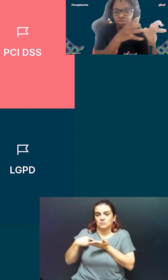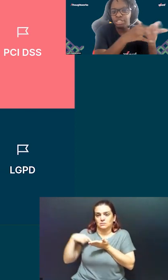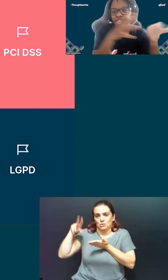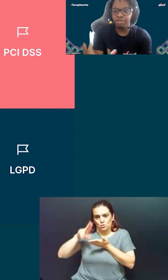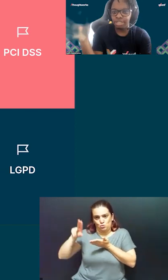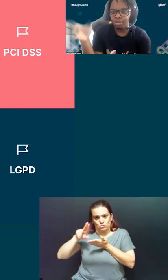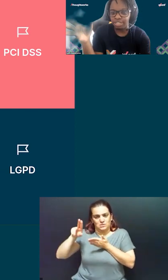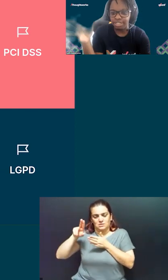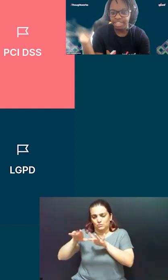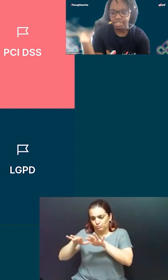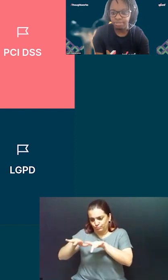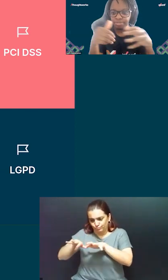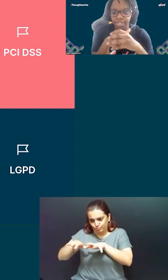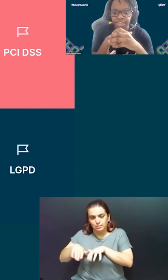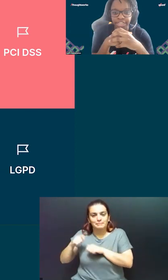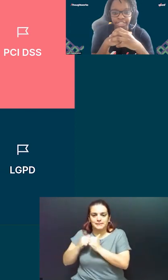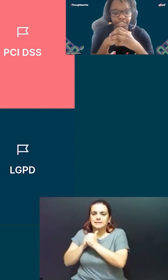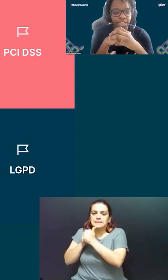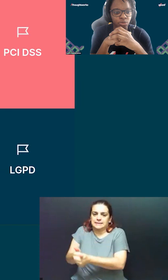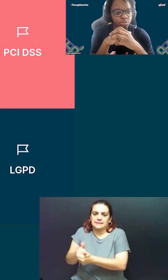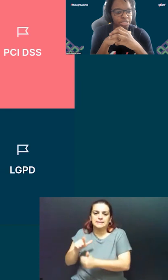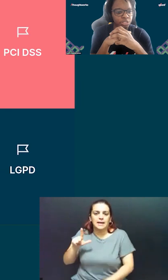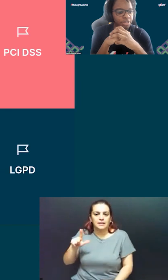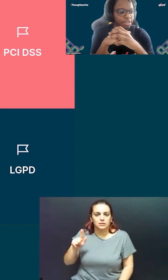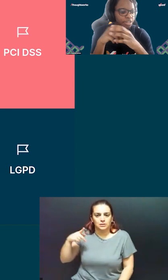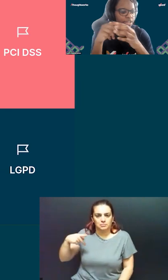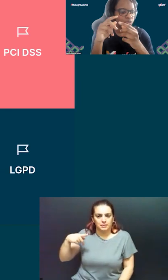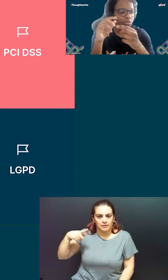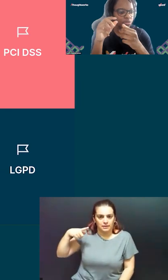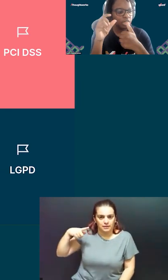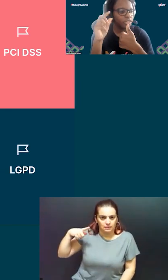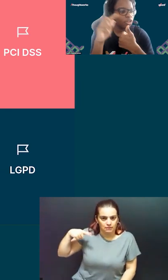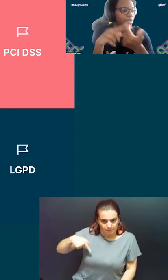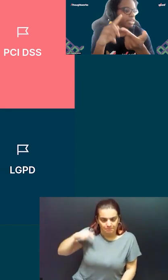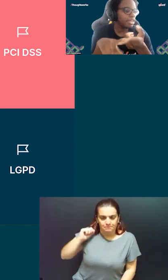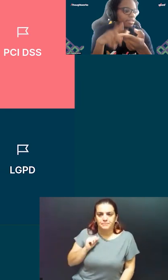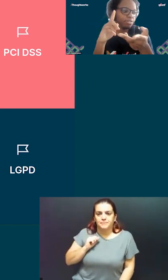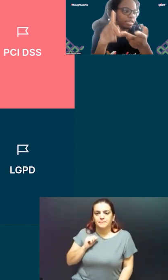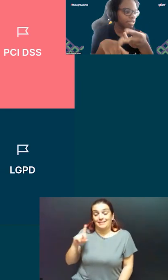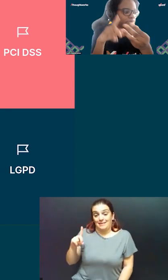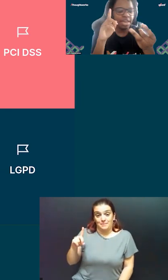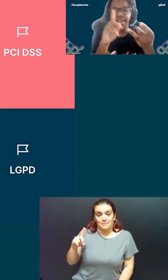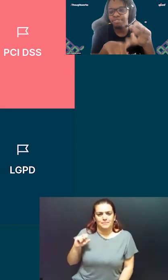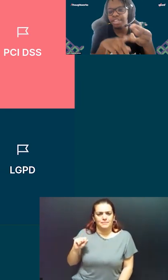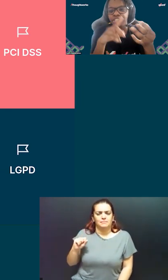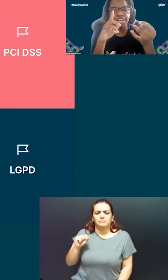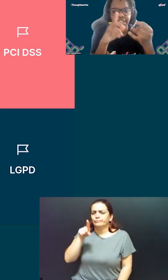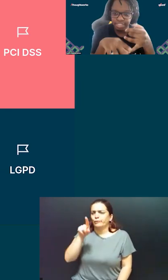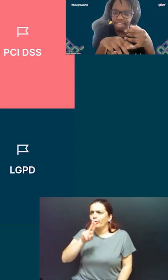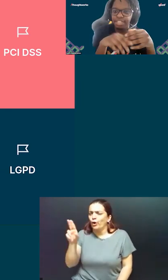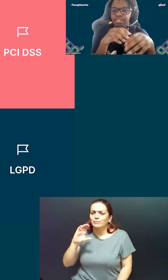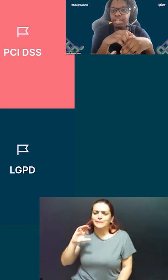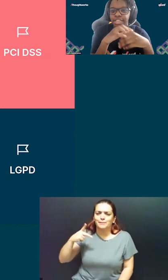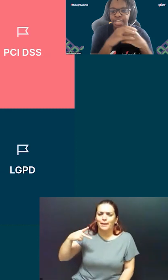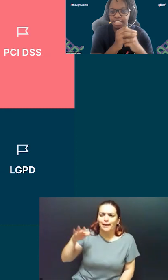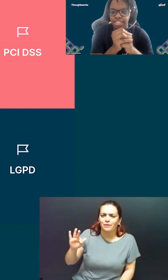manejando, temos que seguir. Então, se eu estiver trafegando nome, endereço, seu CPF, RG,